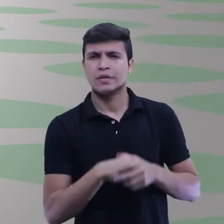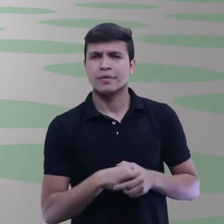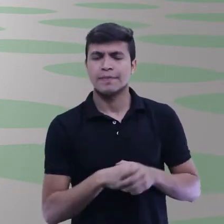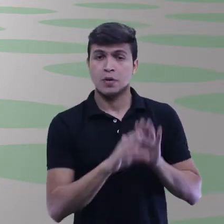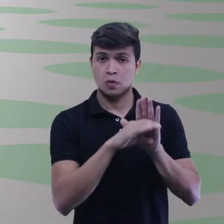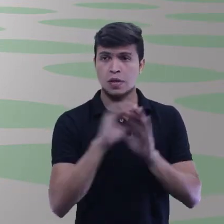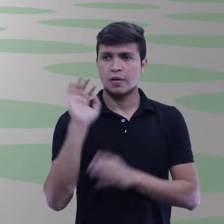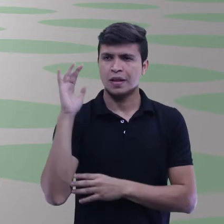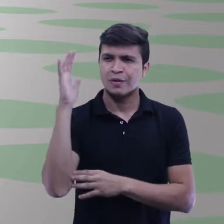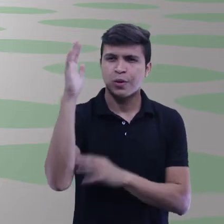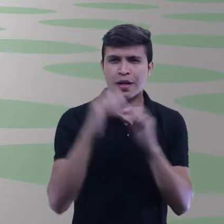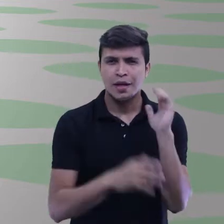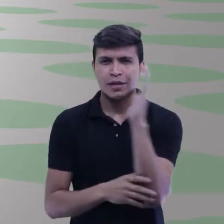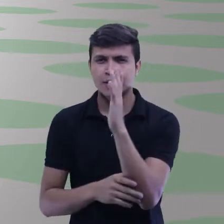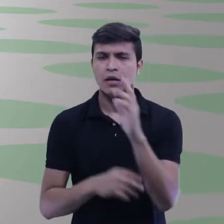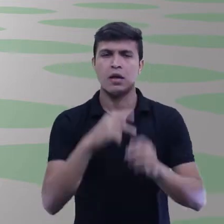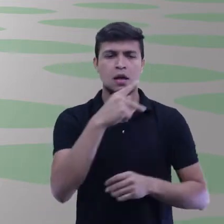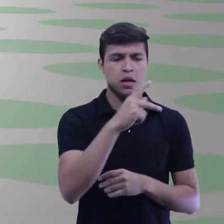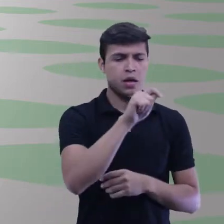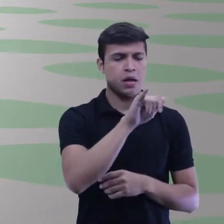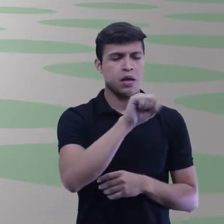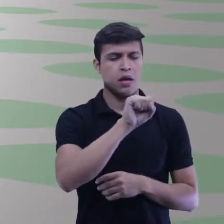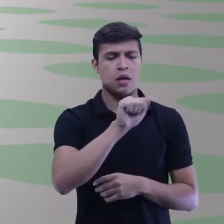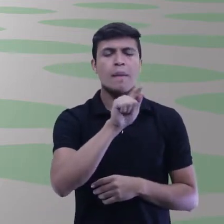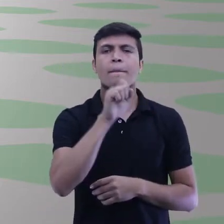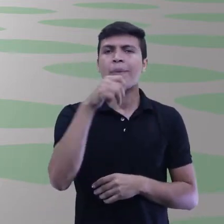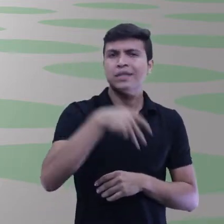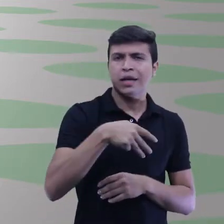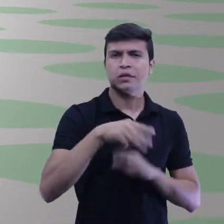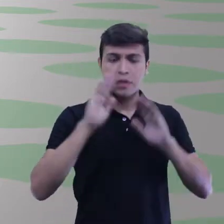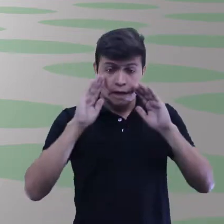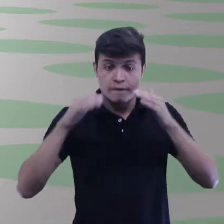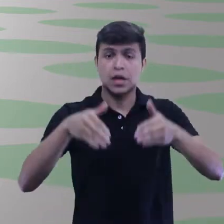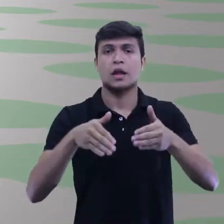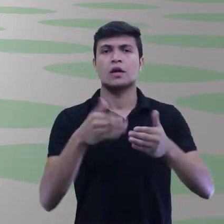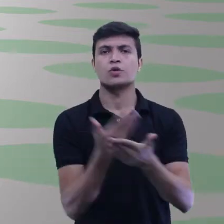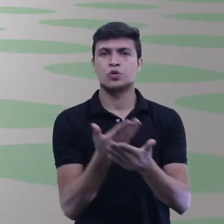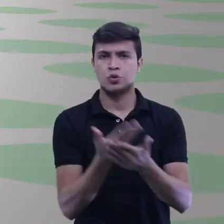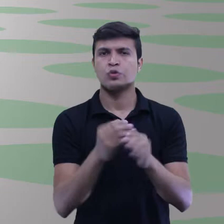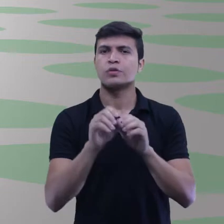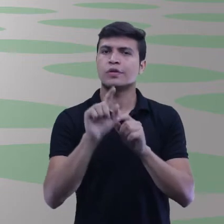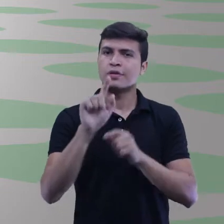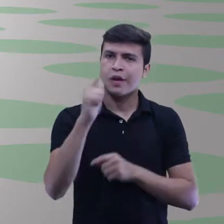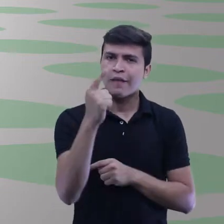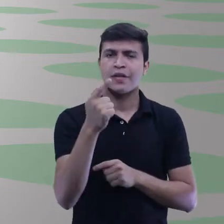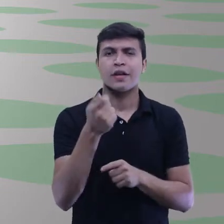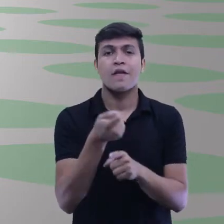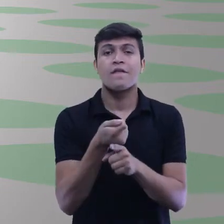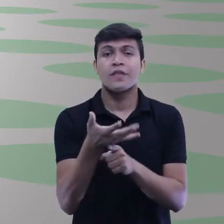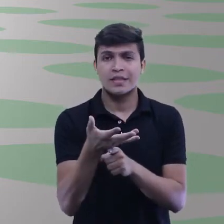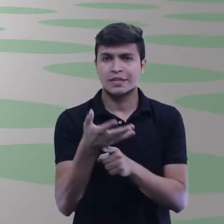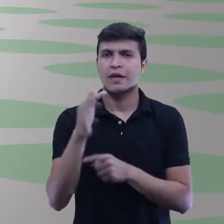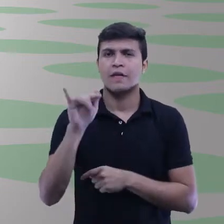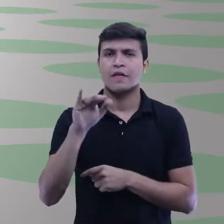Os conceitos de natureza e paisagem são referenciados principalmente ao estudo da geografia física. Em alguns